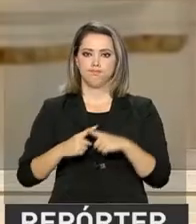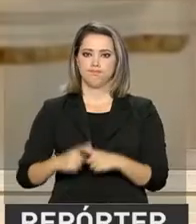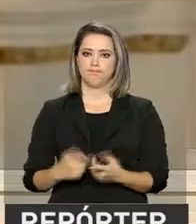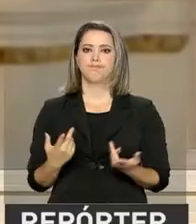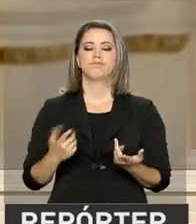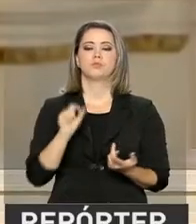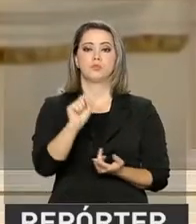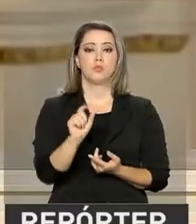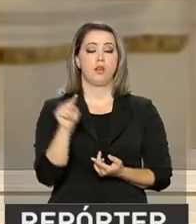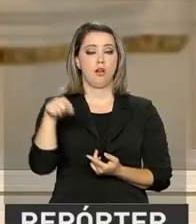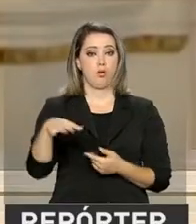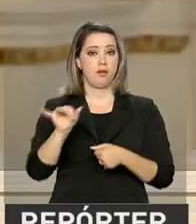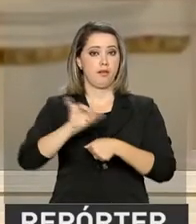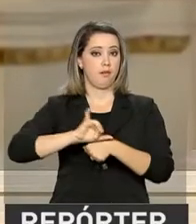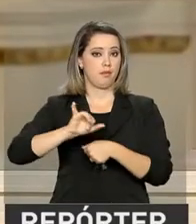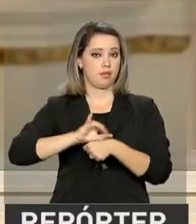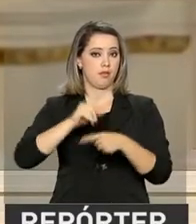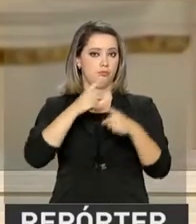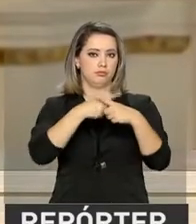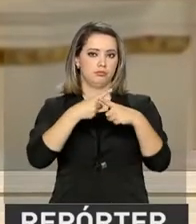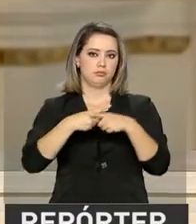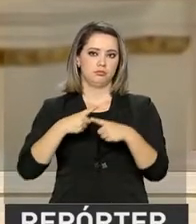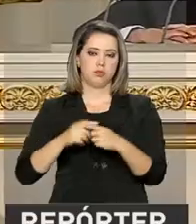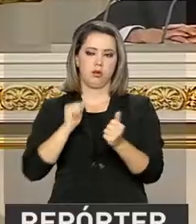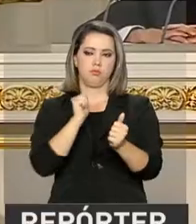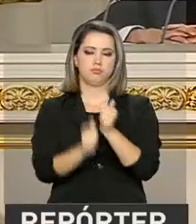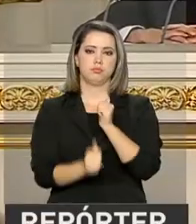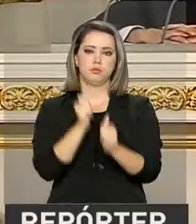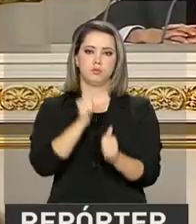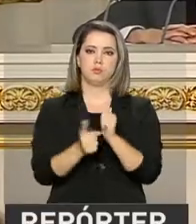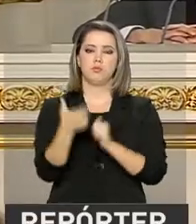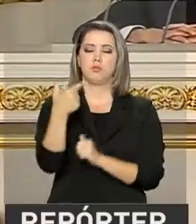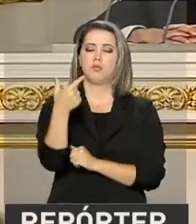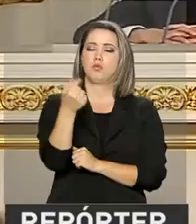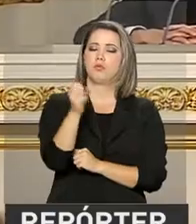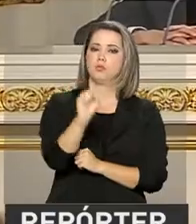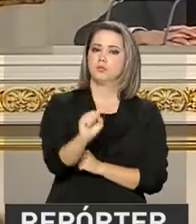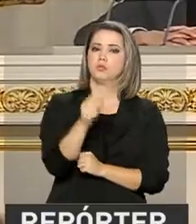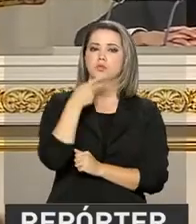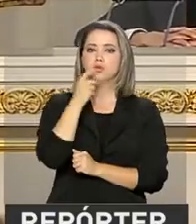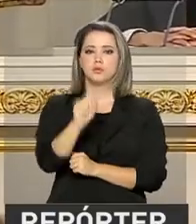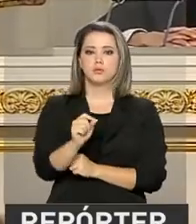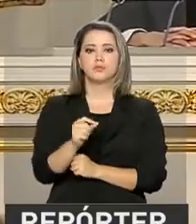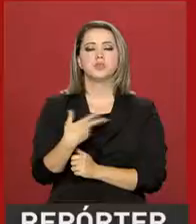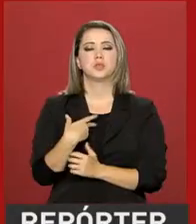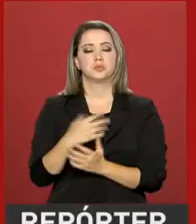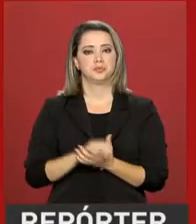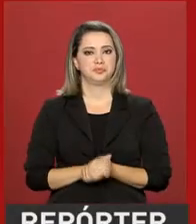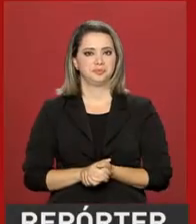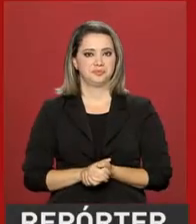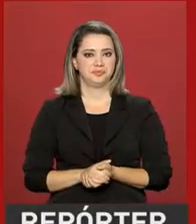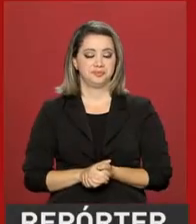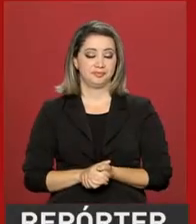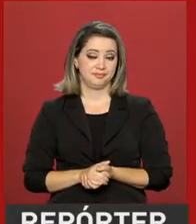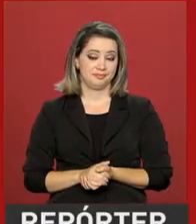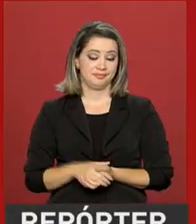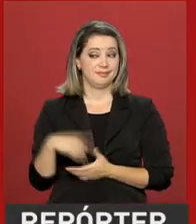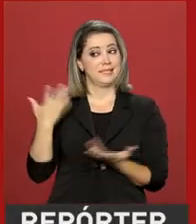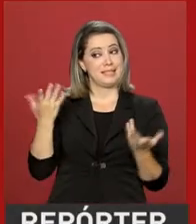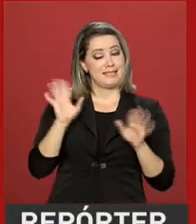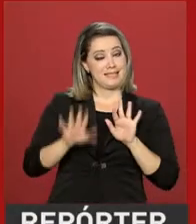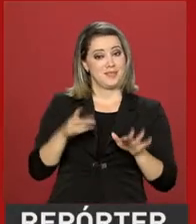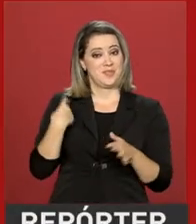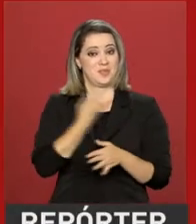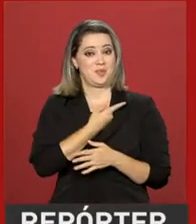a rússia vai sediar a copa do mundo de futebol em 2018 e o presidente brasileiro deixa uma porta que sabe não teremos uma